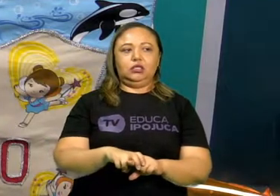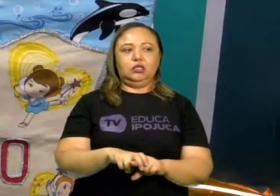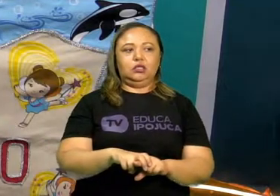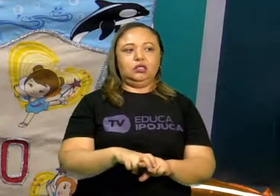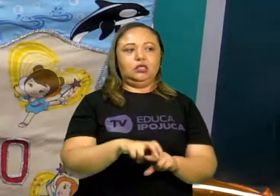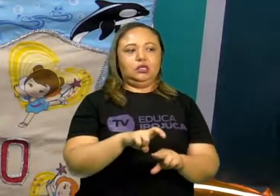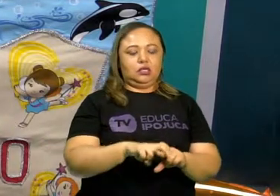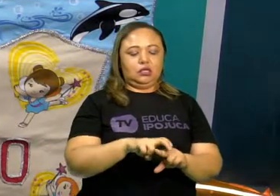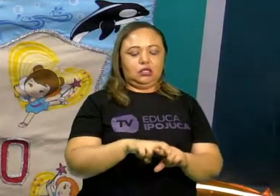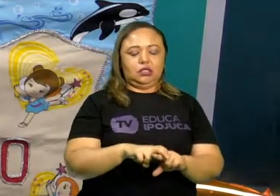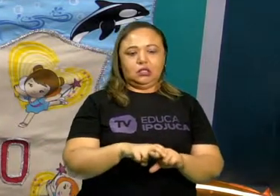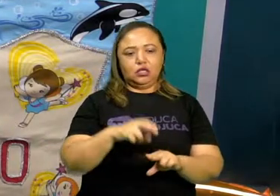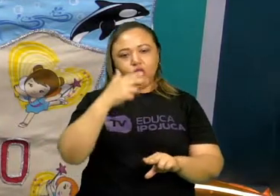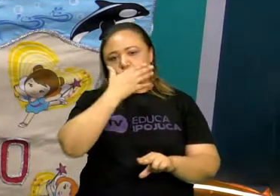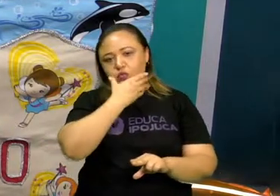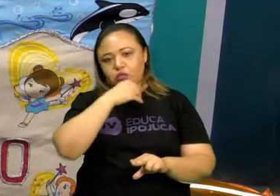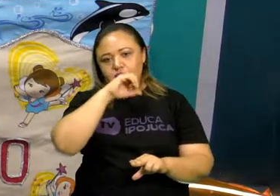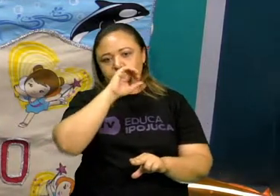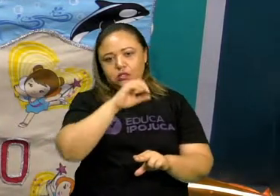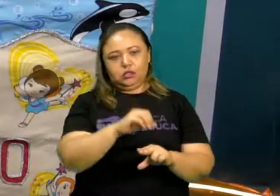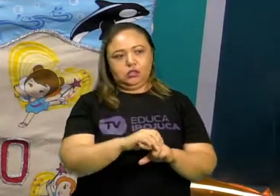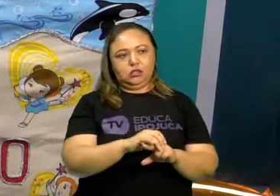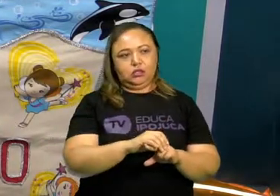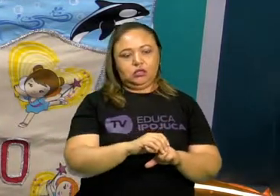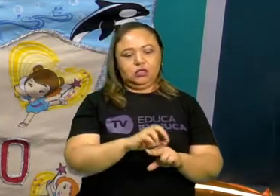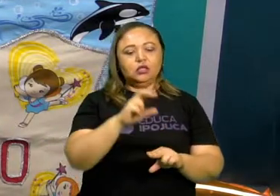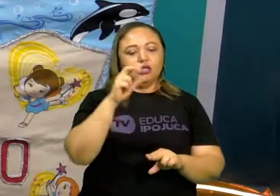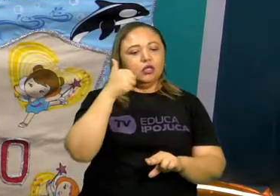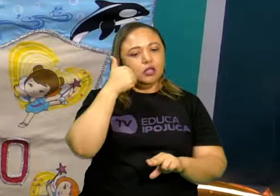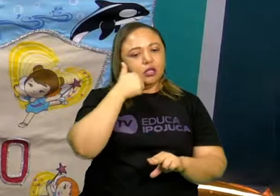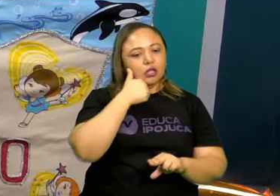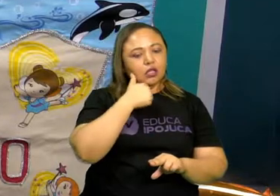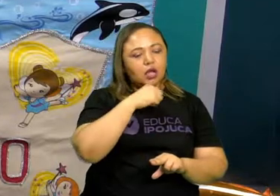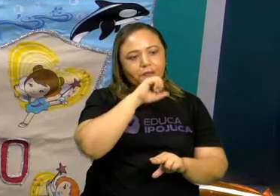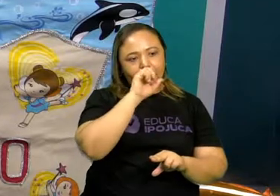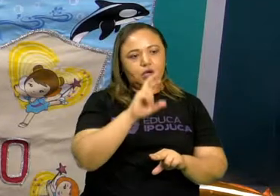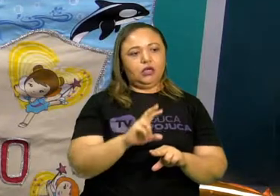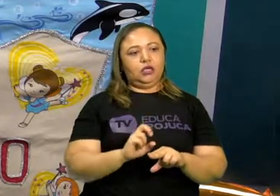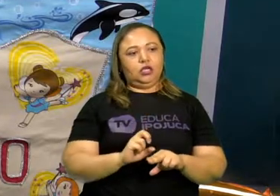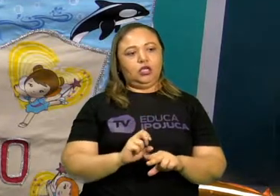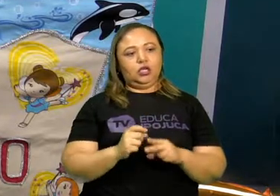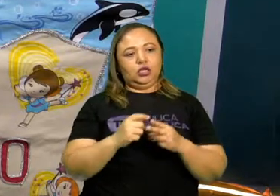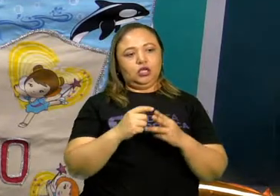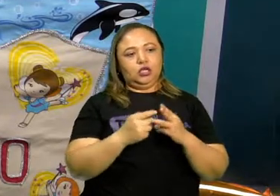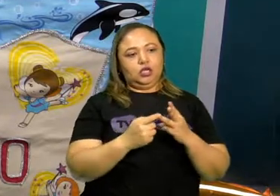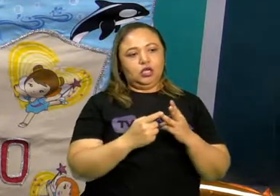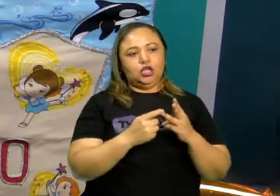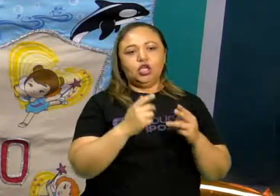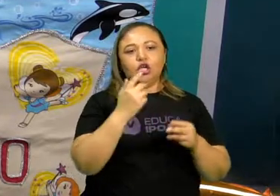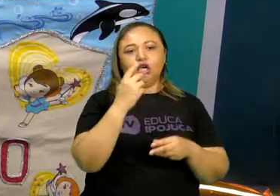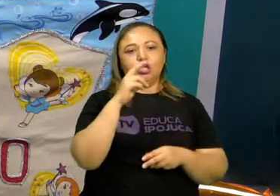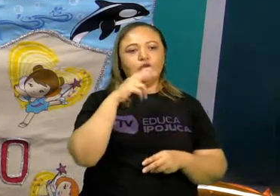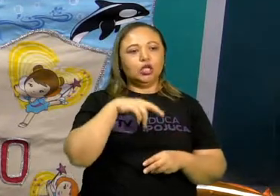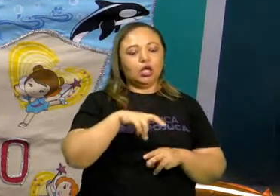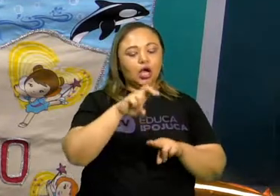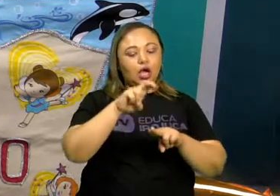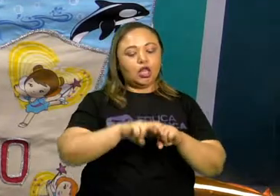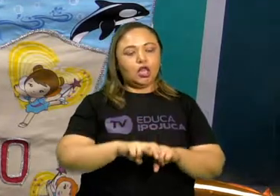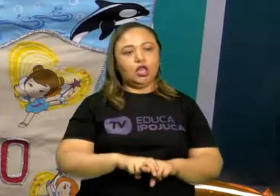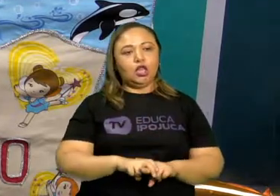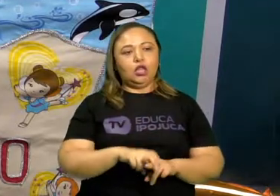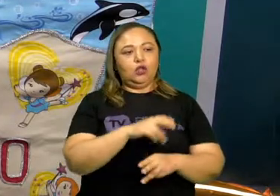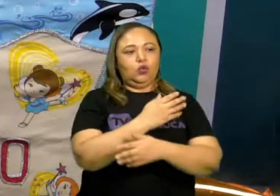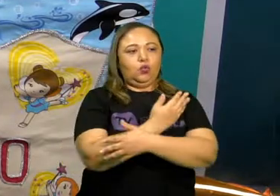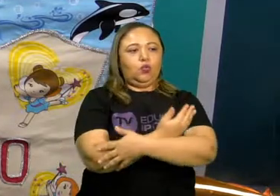A cadeira do papai urso, a cadeira da mamãe urso e a cadeira